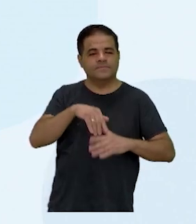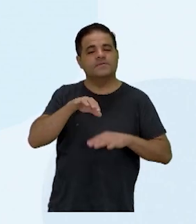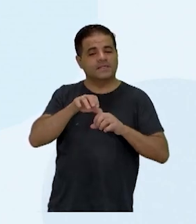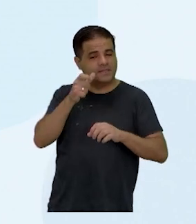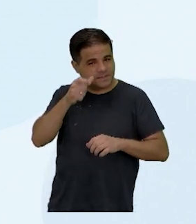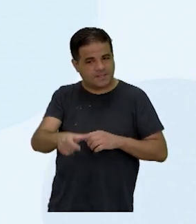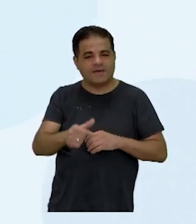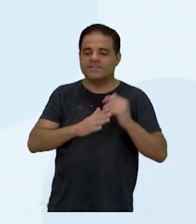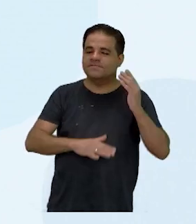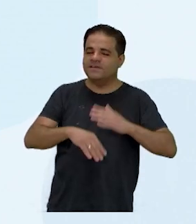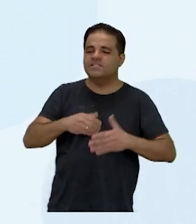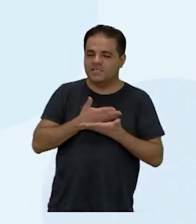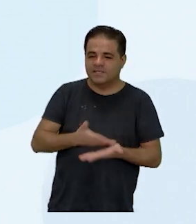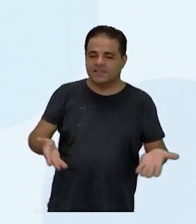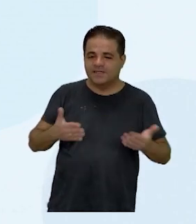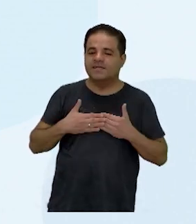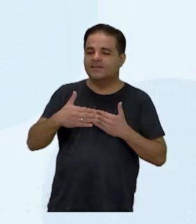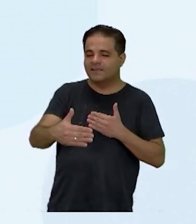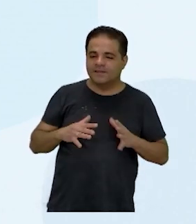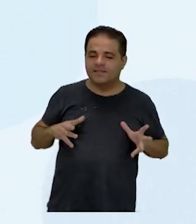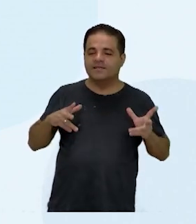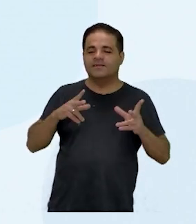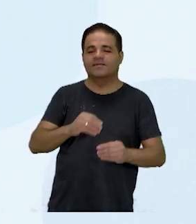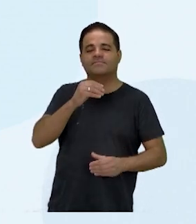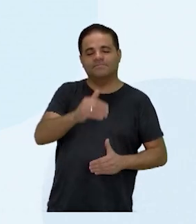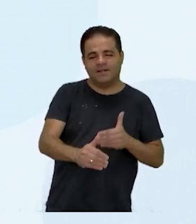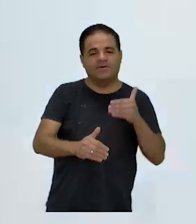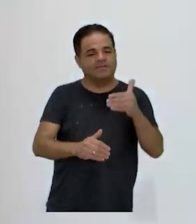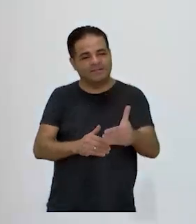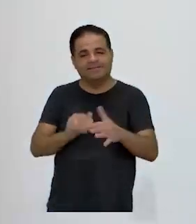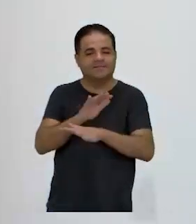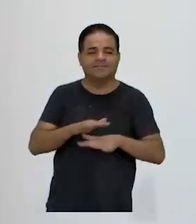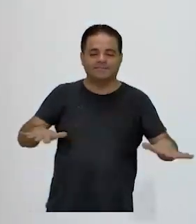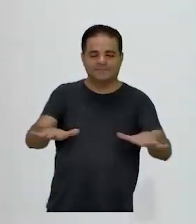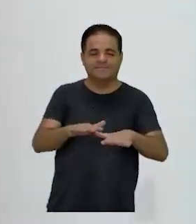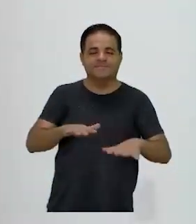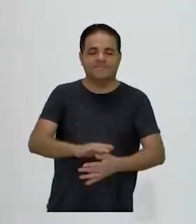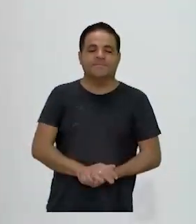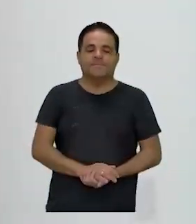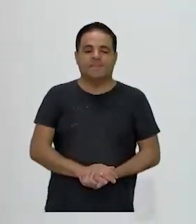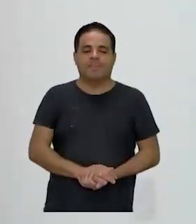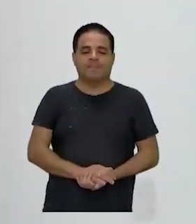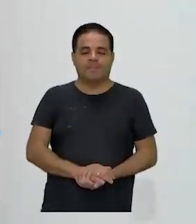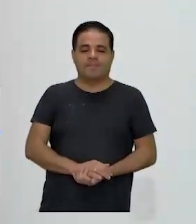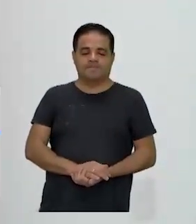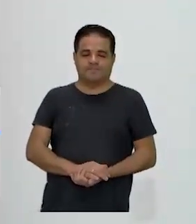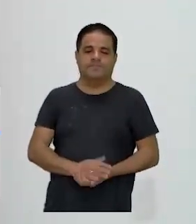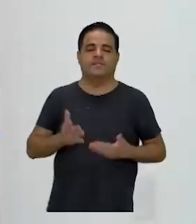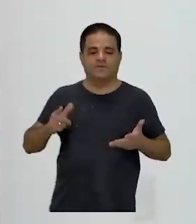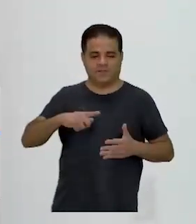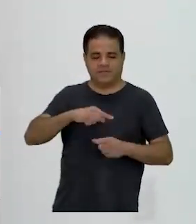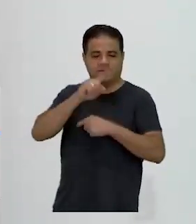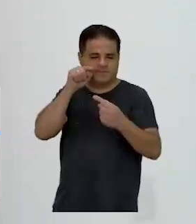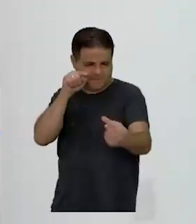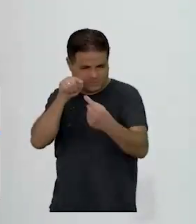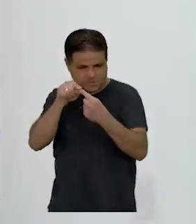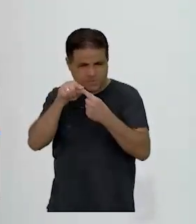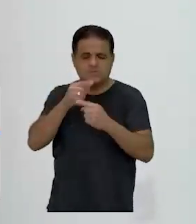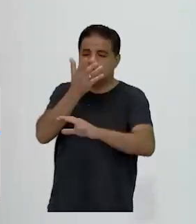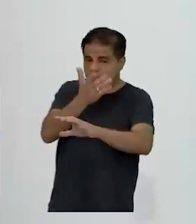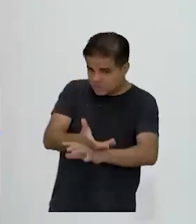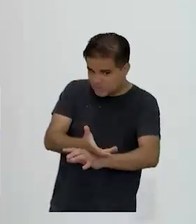domínio desse conteúdo, dessa unidade curricular, nos possibilitar o planejamento e desenvolvimento de